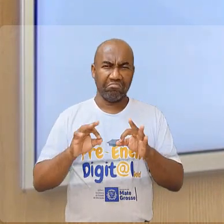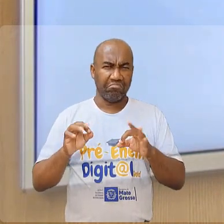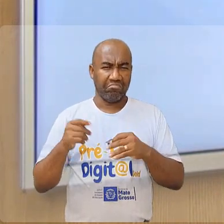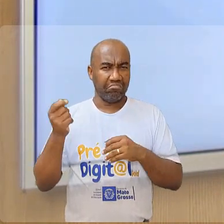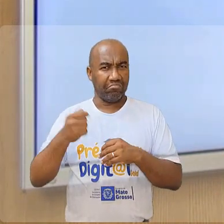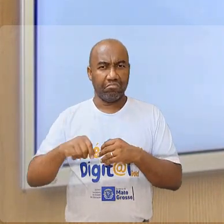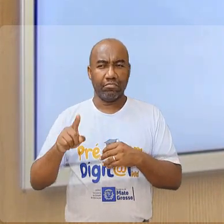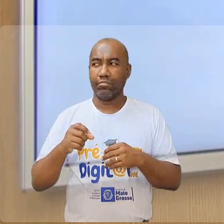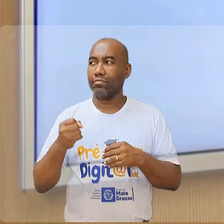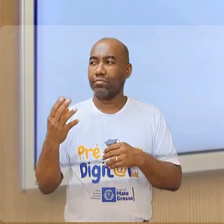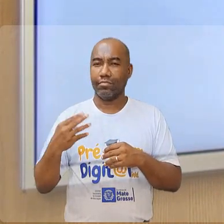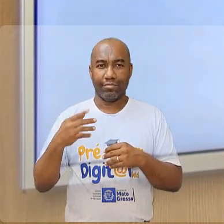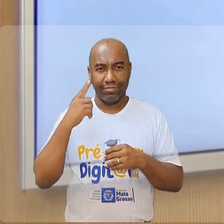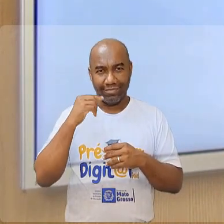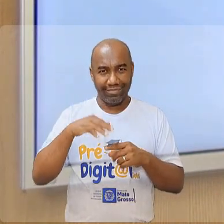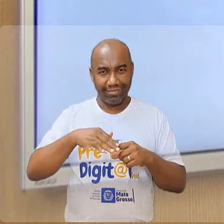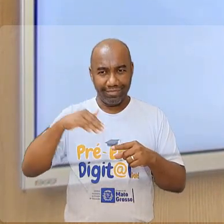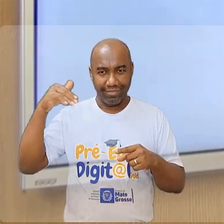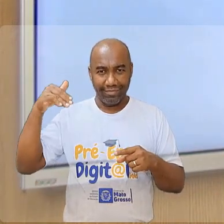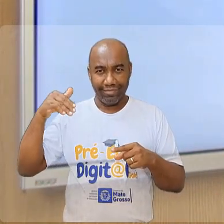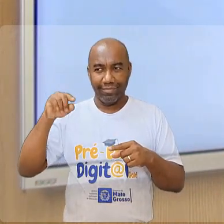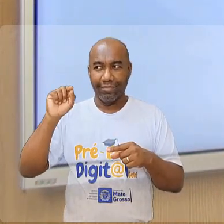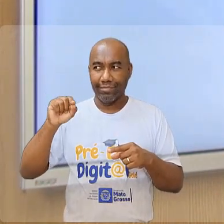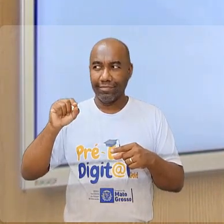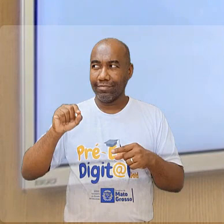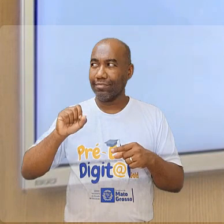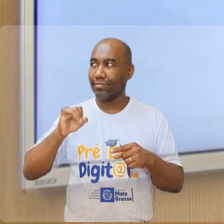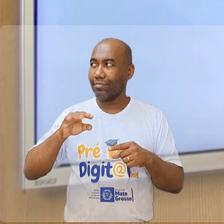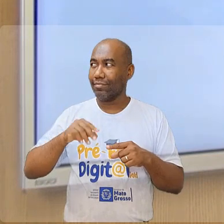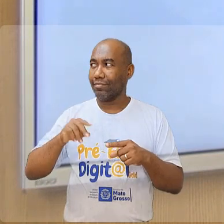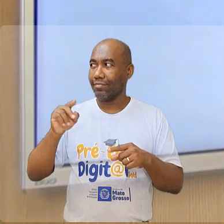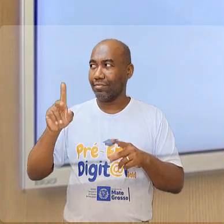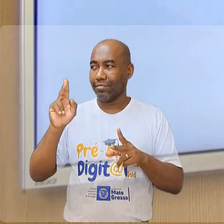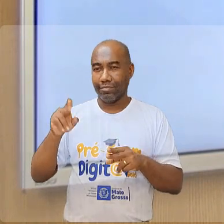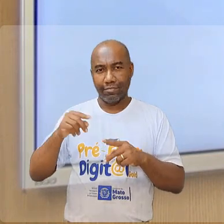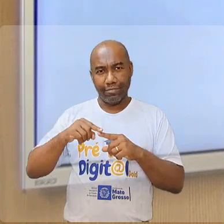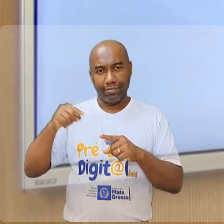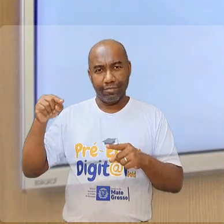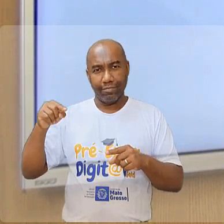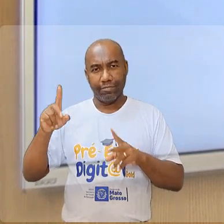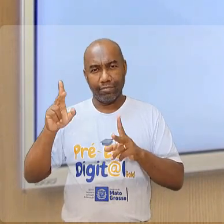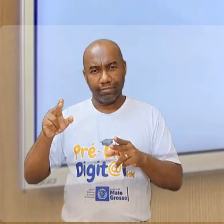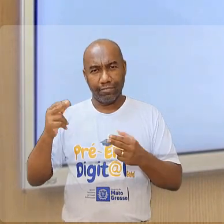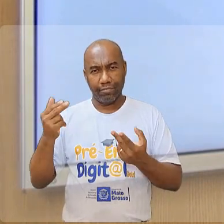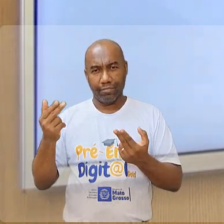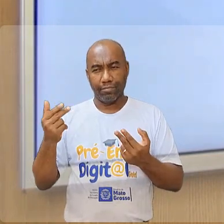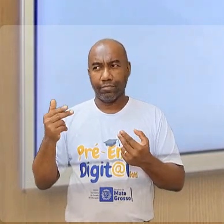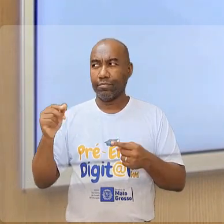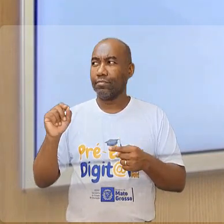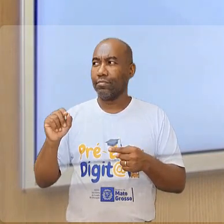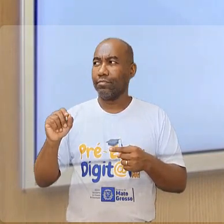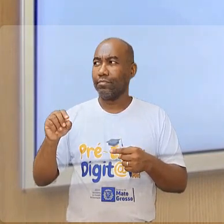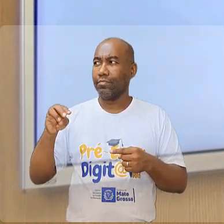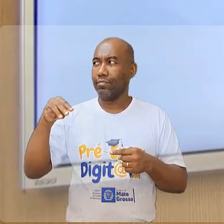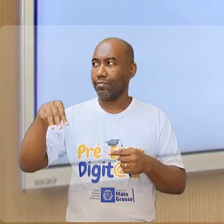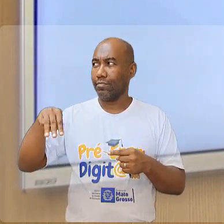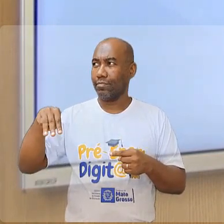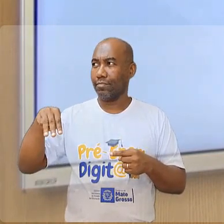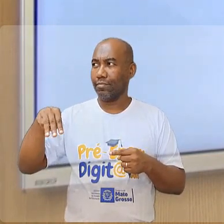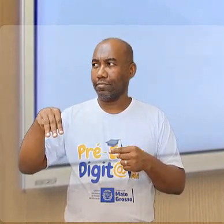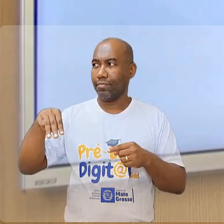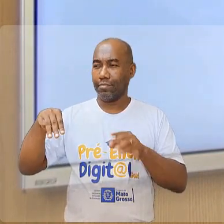vou olhar para relação ele tá nessa posição Então vou vim aqui no triângulo ou seja um triângulo mede pegar o mesmo quem vou pegar o Enem